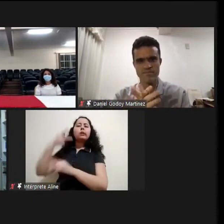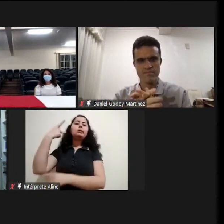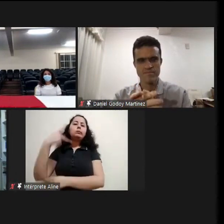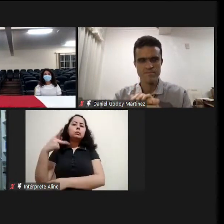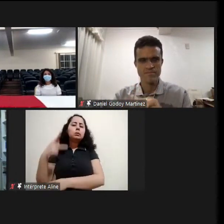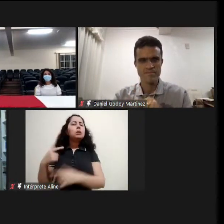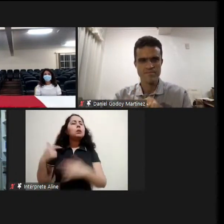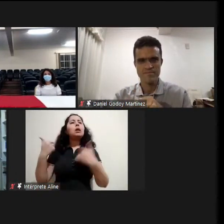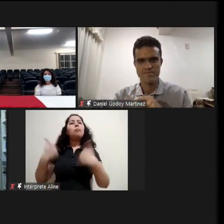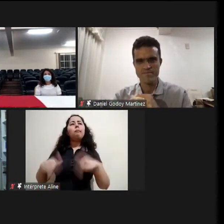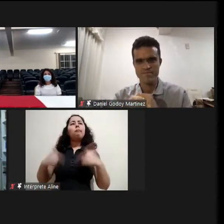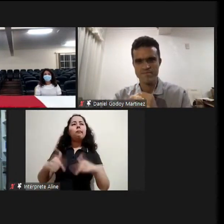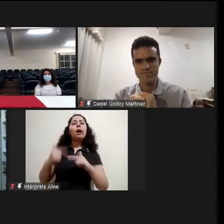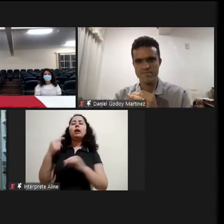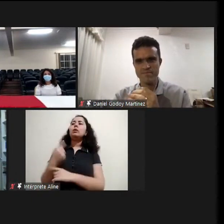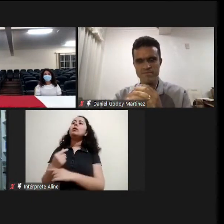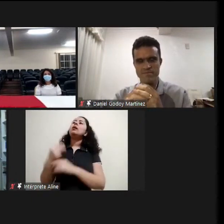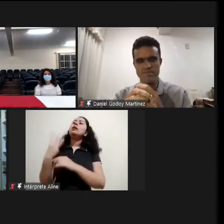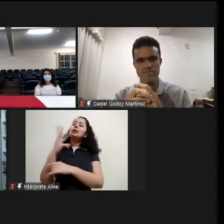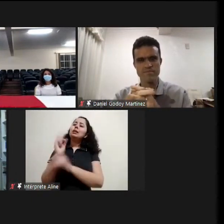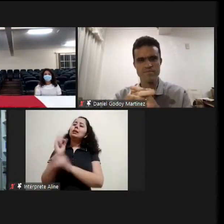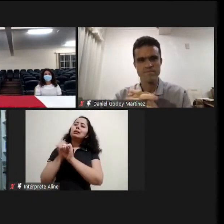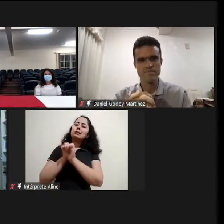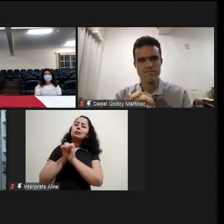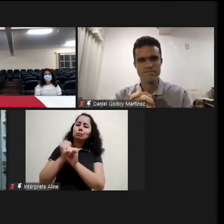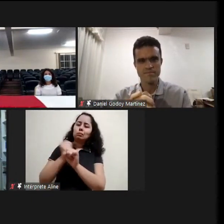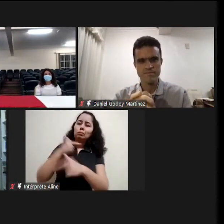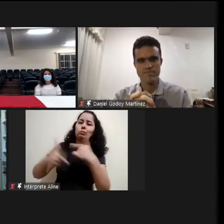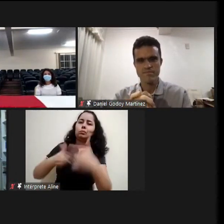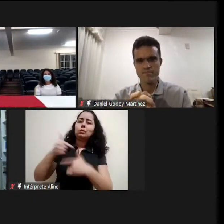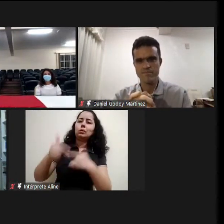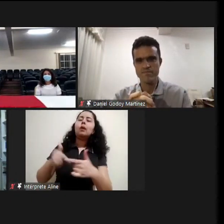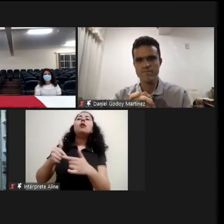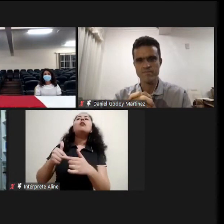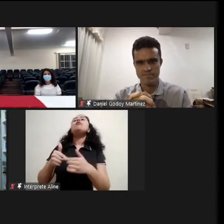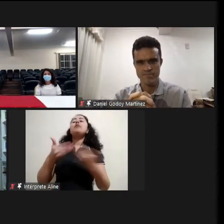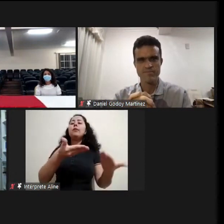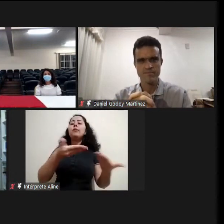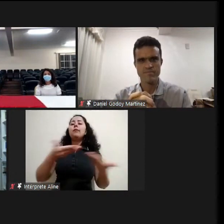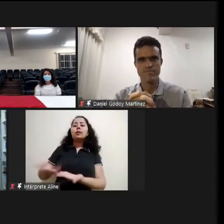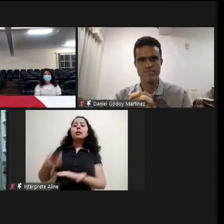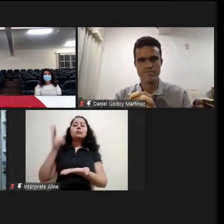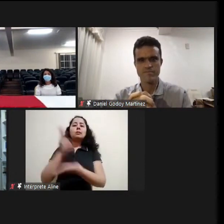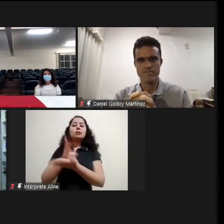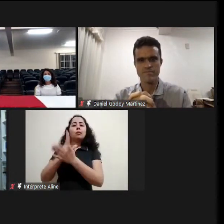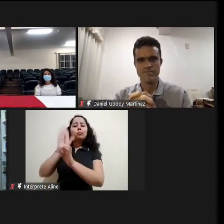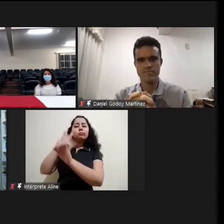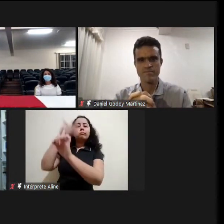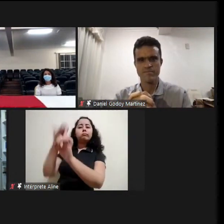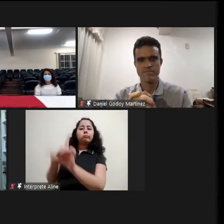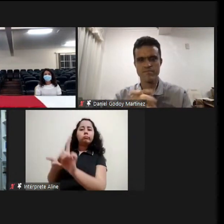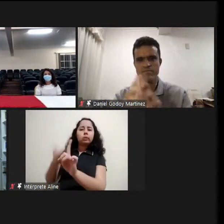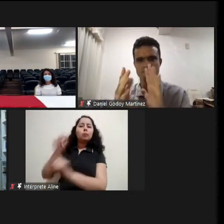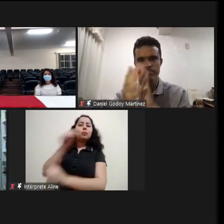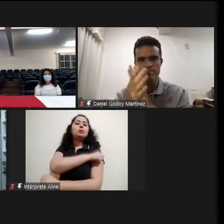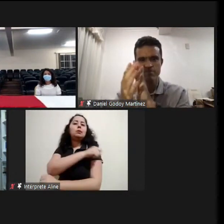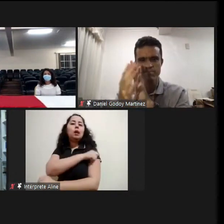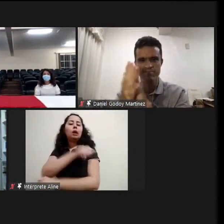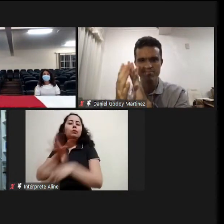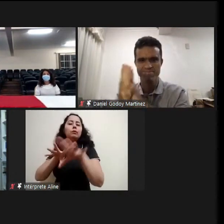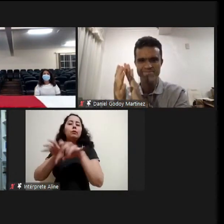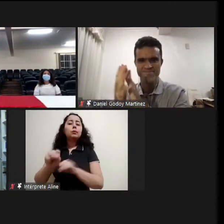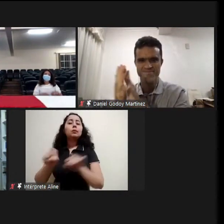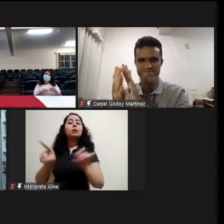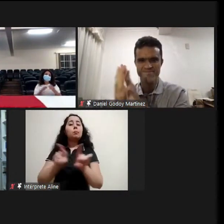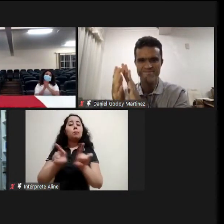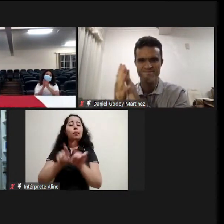de atuação, foi por muitas vezes convidado para ser homenageado pelos formandos. E hoje é também homenageado com a medalha JK.